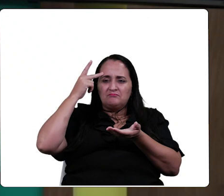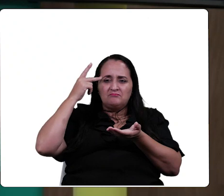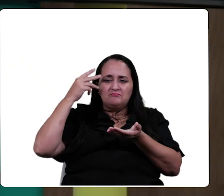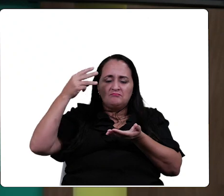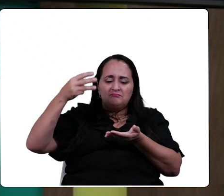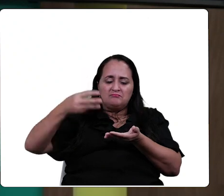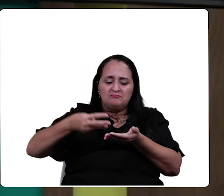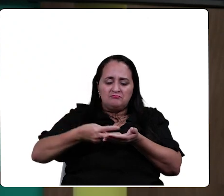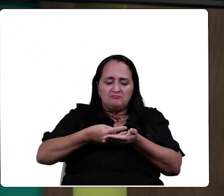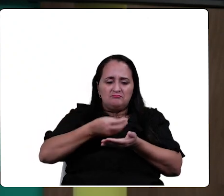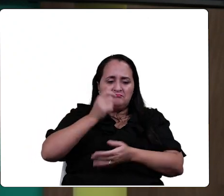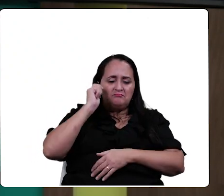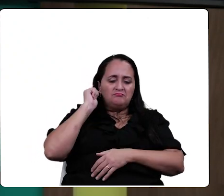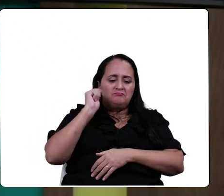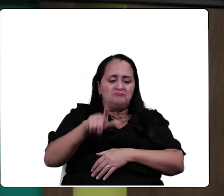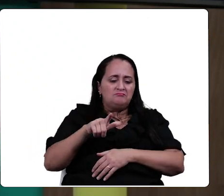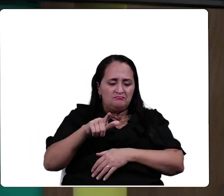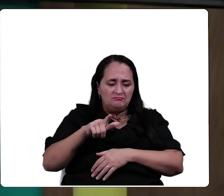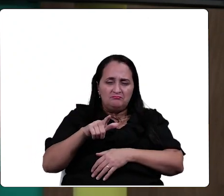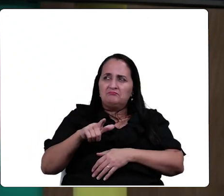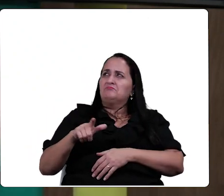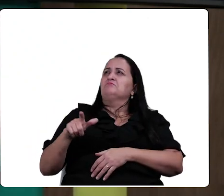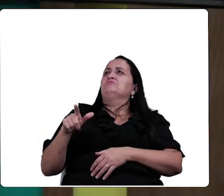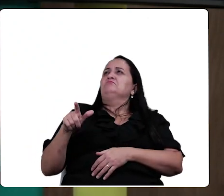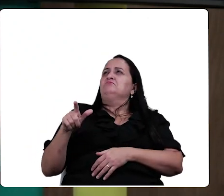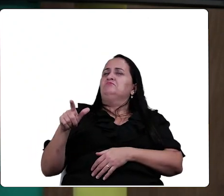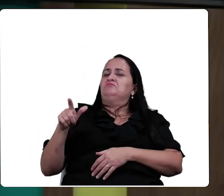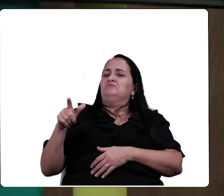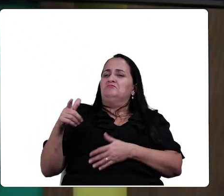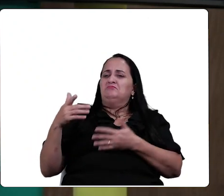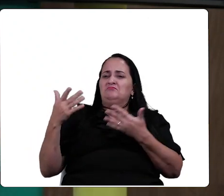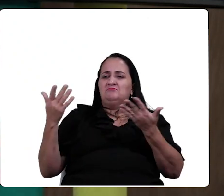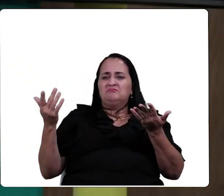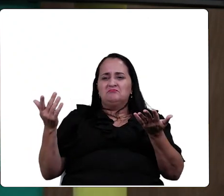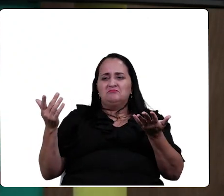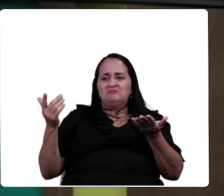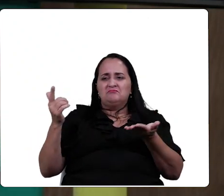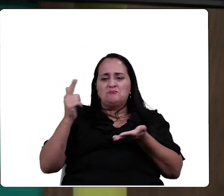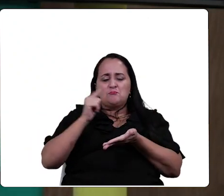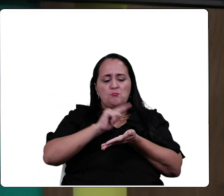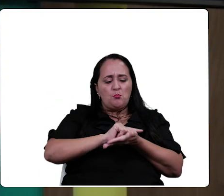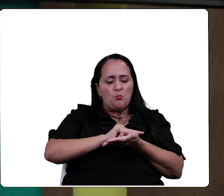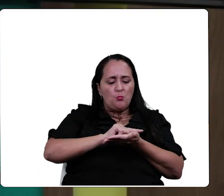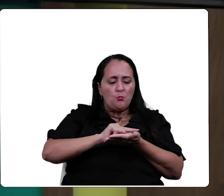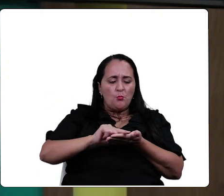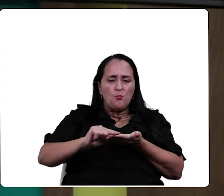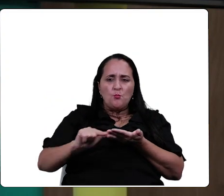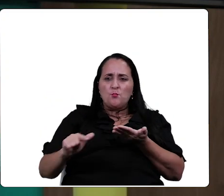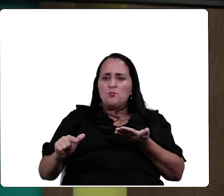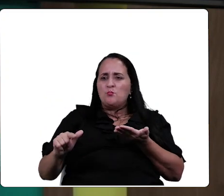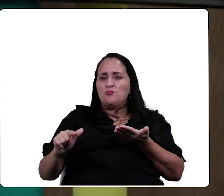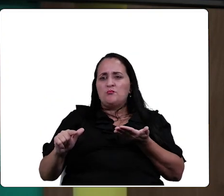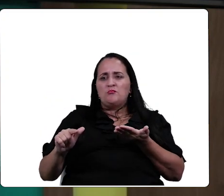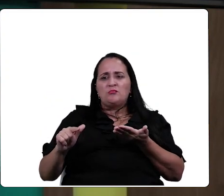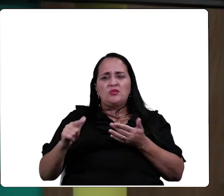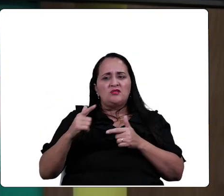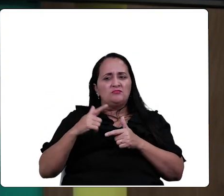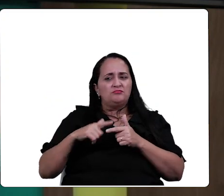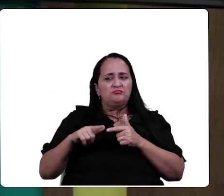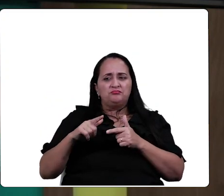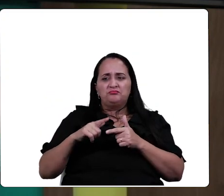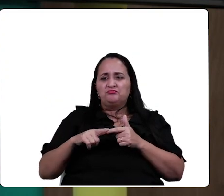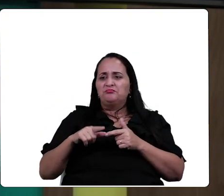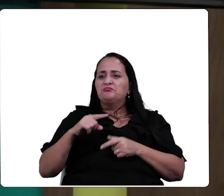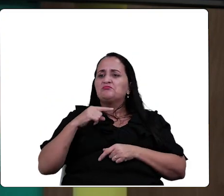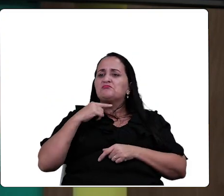essas ações, alguém, né, fez essa ação, é uma ação vazia, porque não resolve o